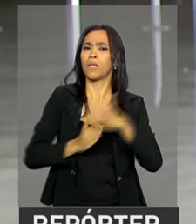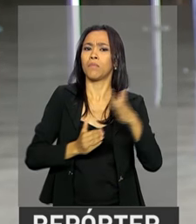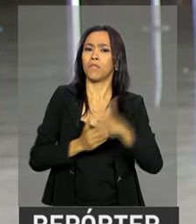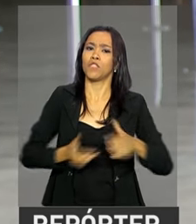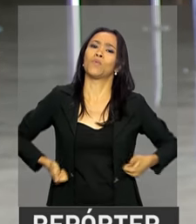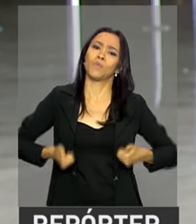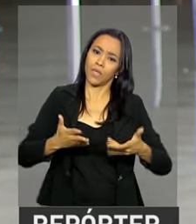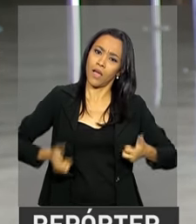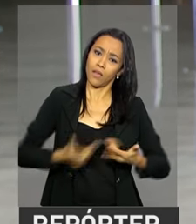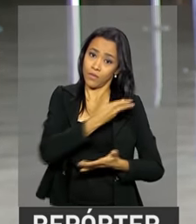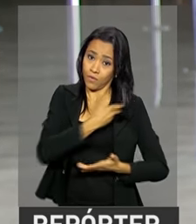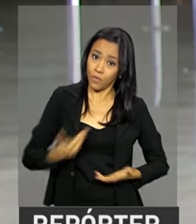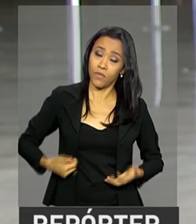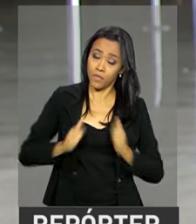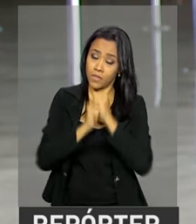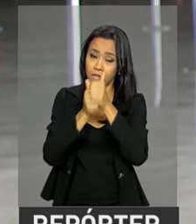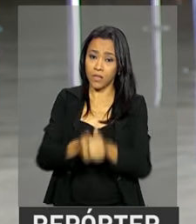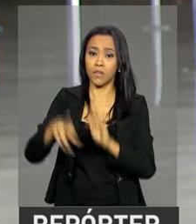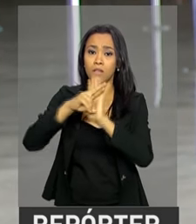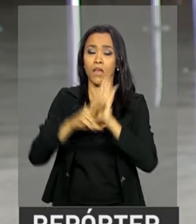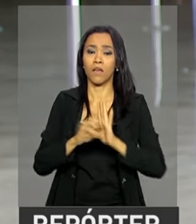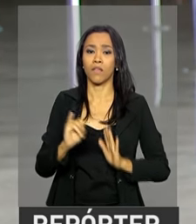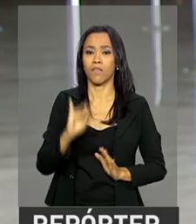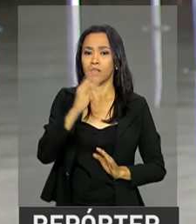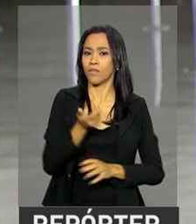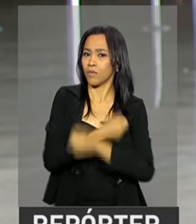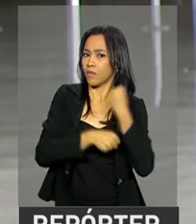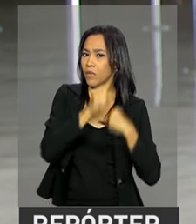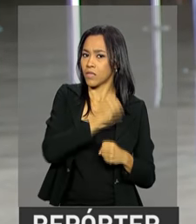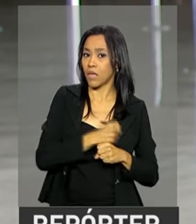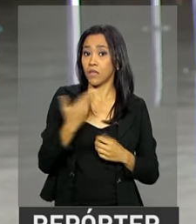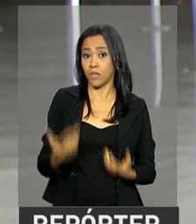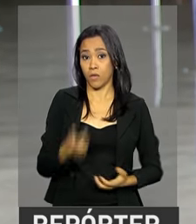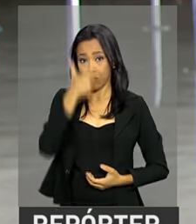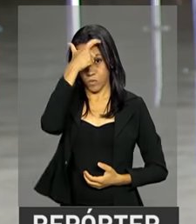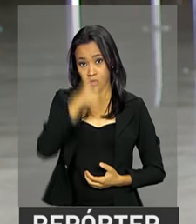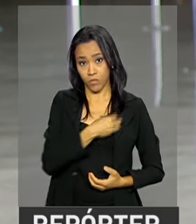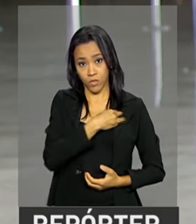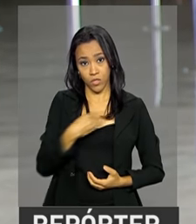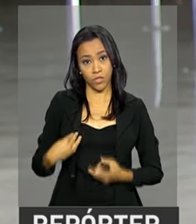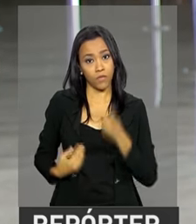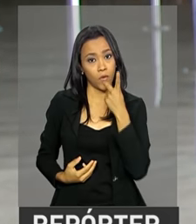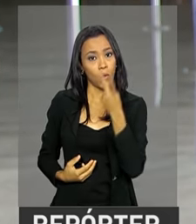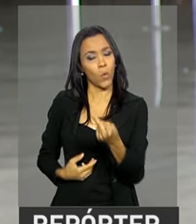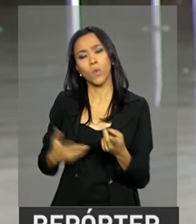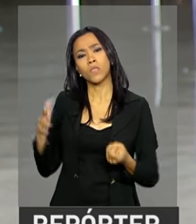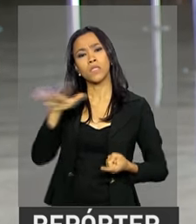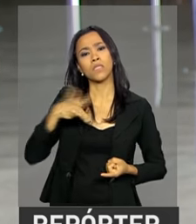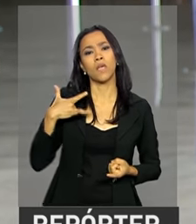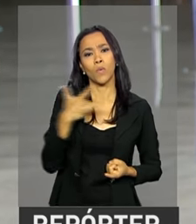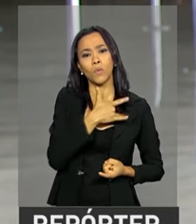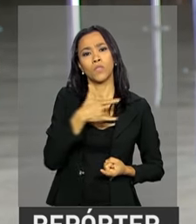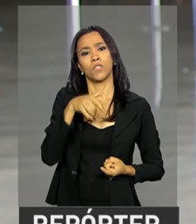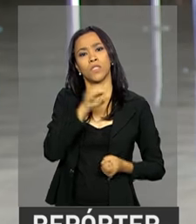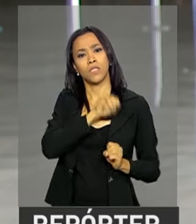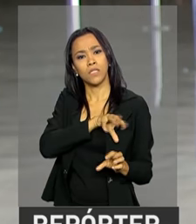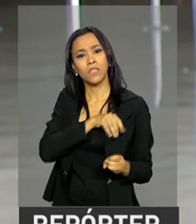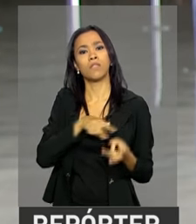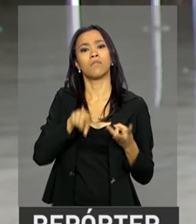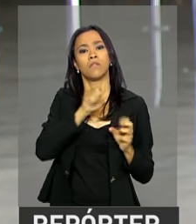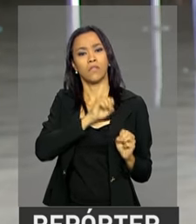para os gastos públicos com base na inflação do ano anterior o ministro Meirelles falou também sobre saúde educação e